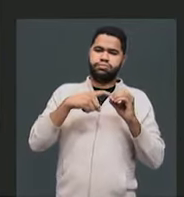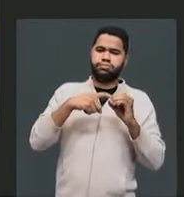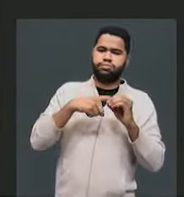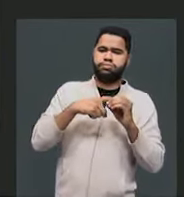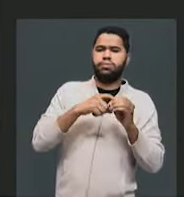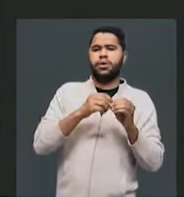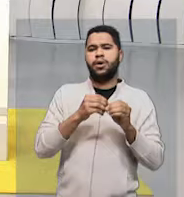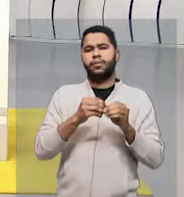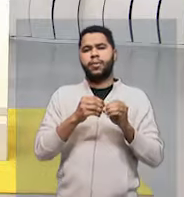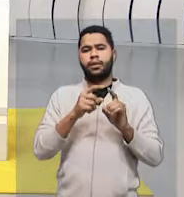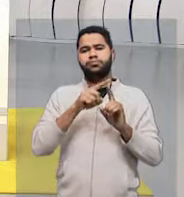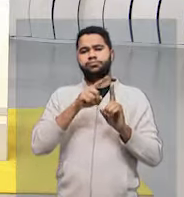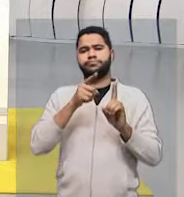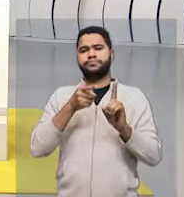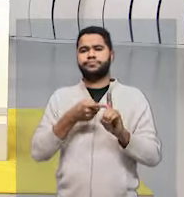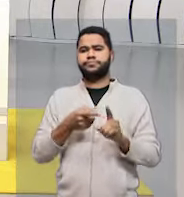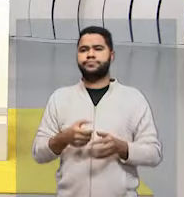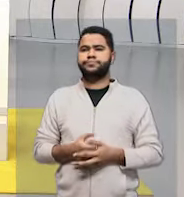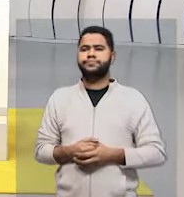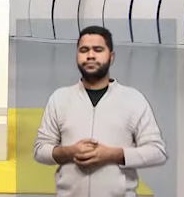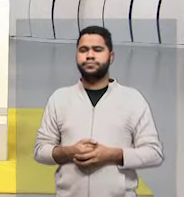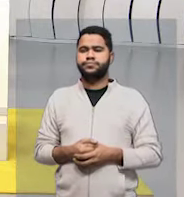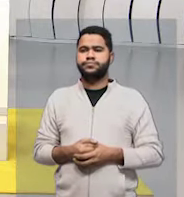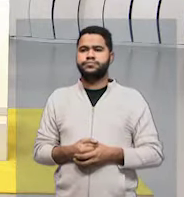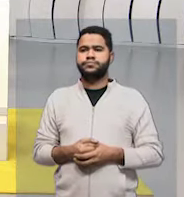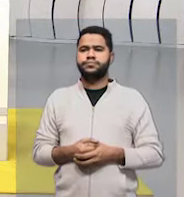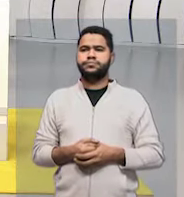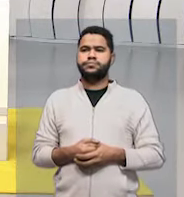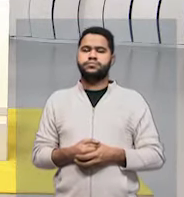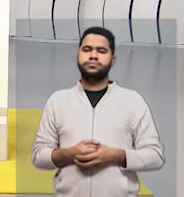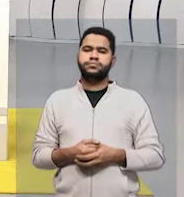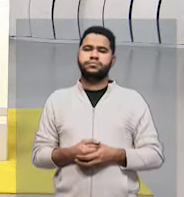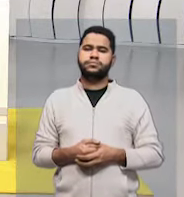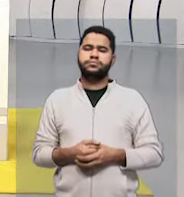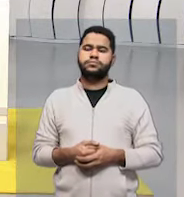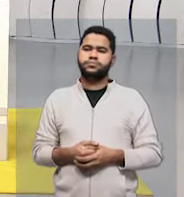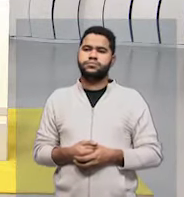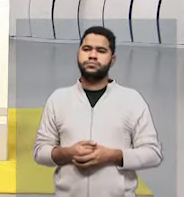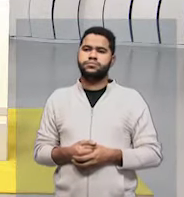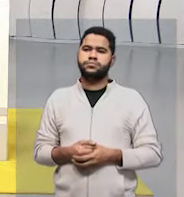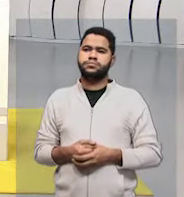o epidídimo, ganhar imobilidade, etc.